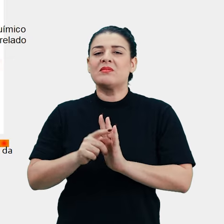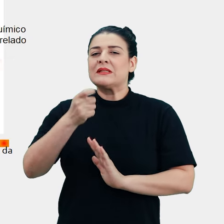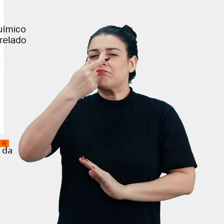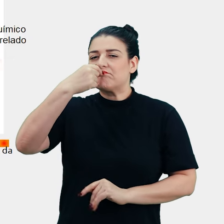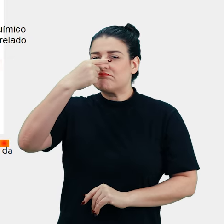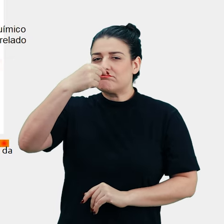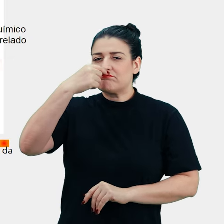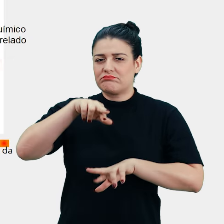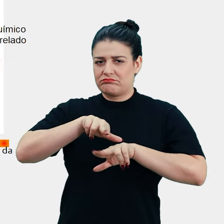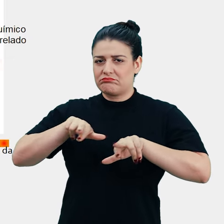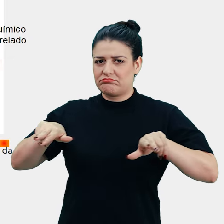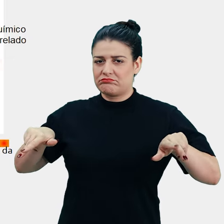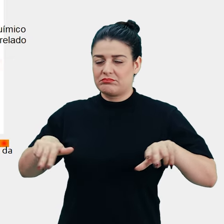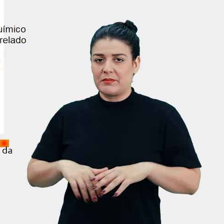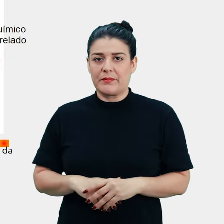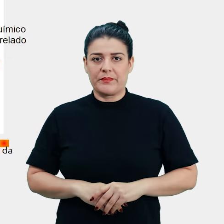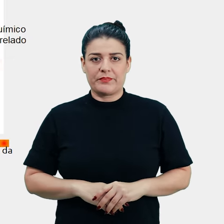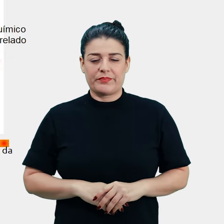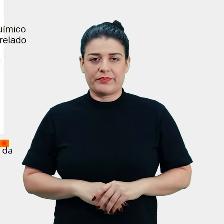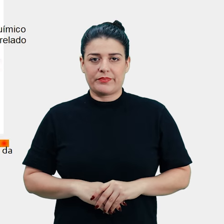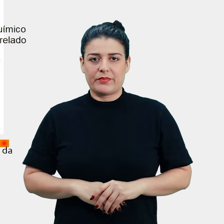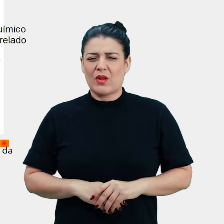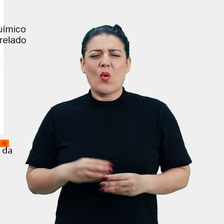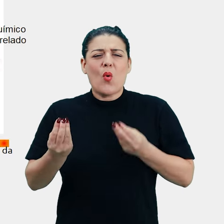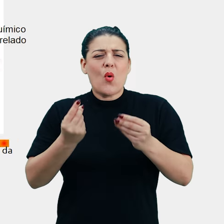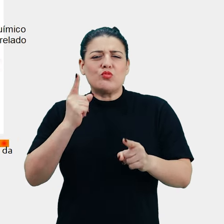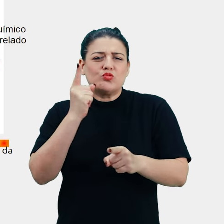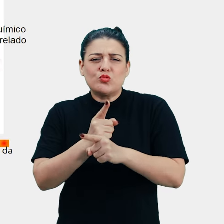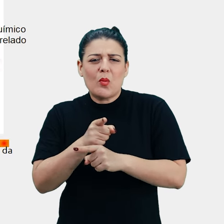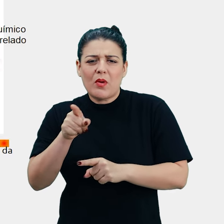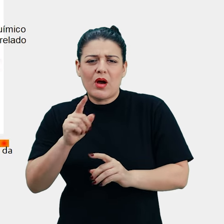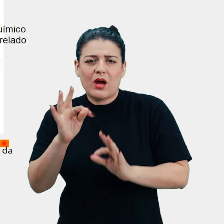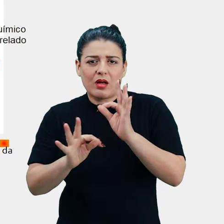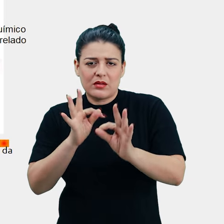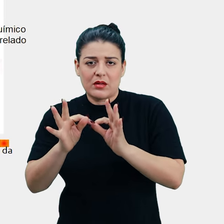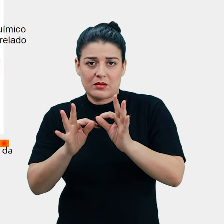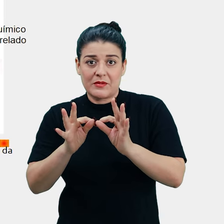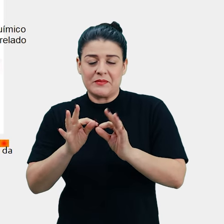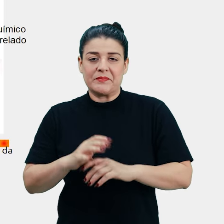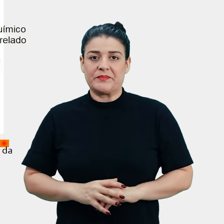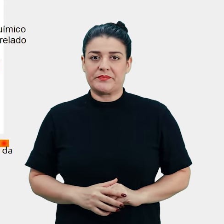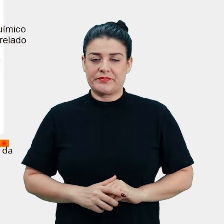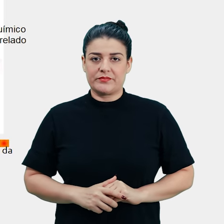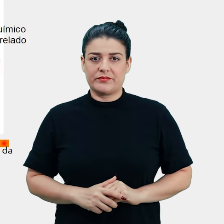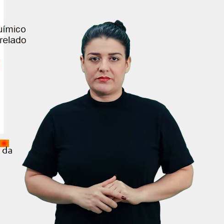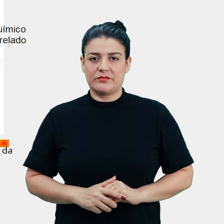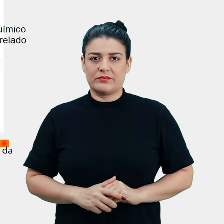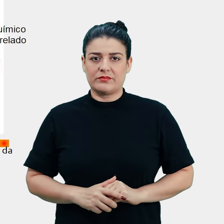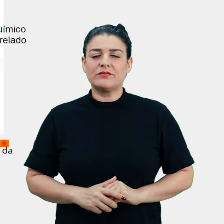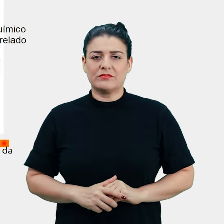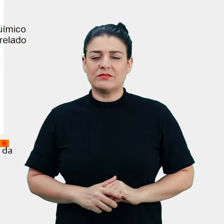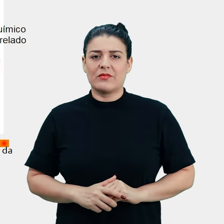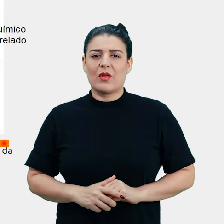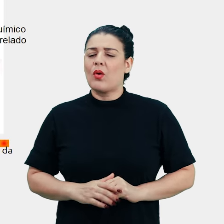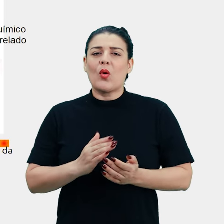da gripe. E, pessoal, como que foi, né? Esse oseltamivir, pessoal, a